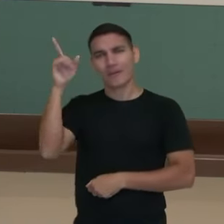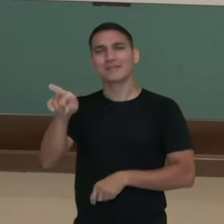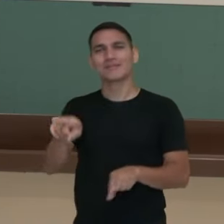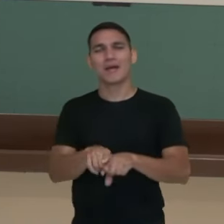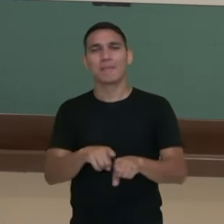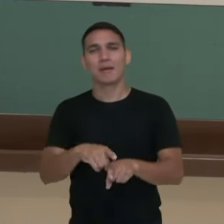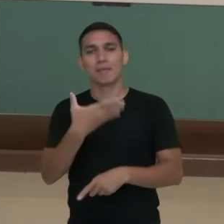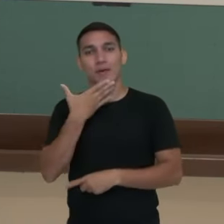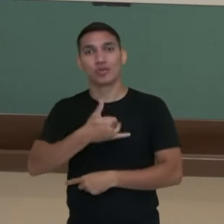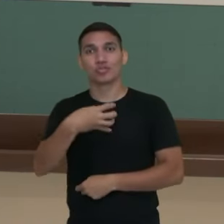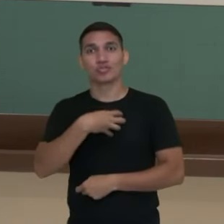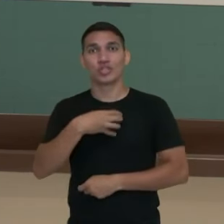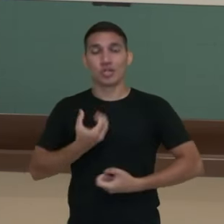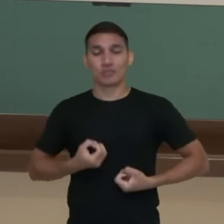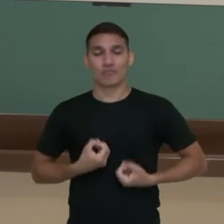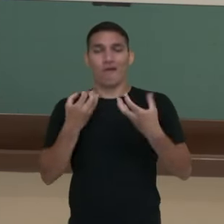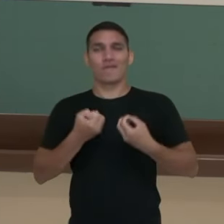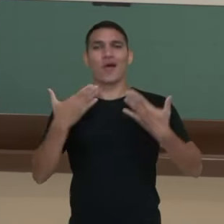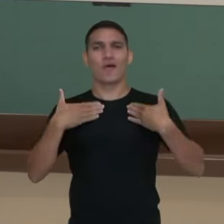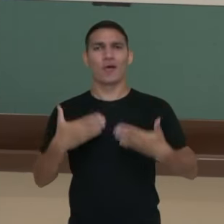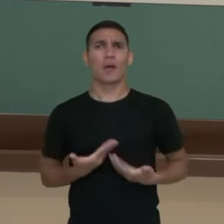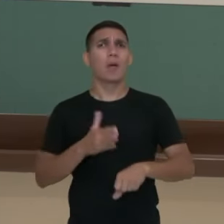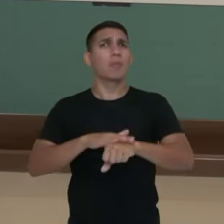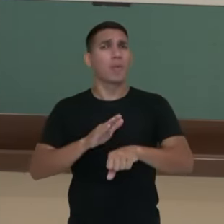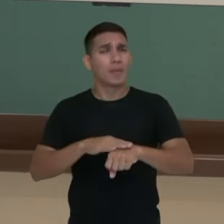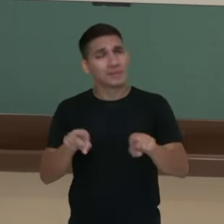E quando dançamos, estamos nos comunicando, estamos passando uma mensagem, tá? Se você quiser aprender um pouquinho mais